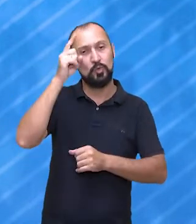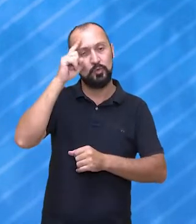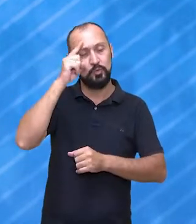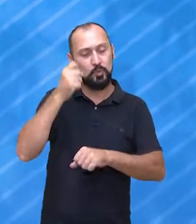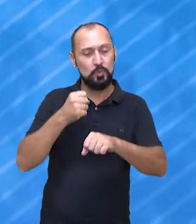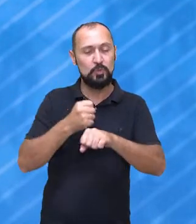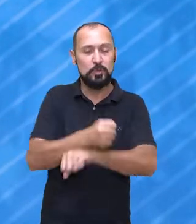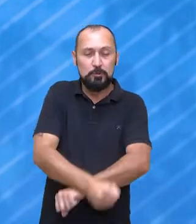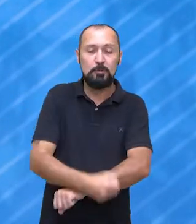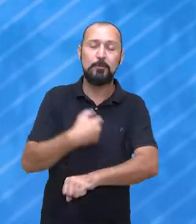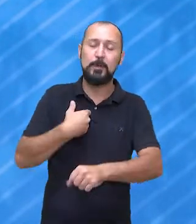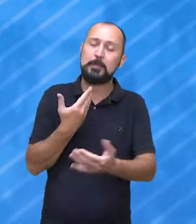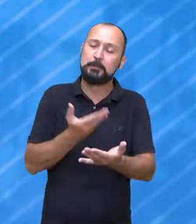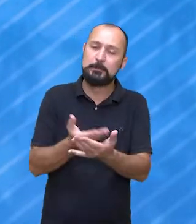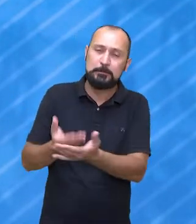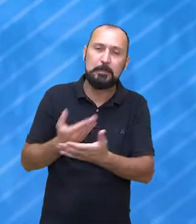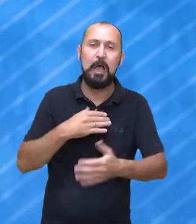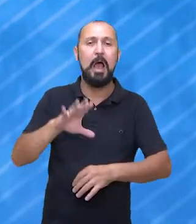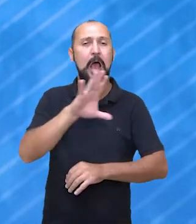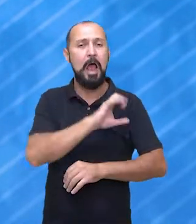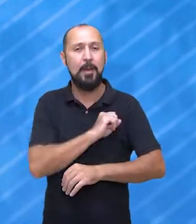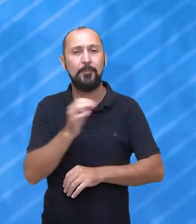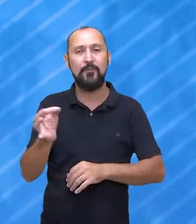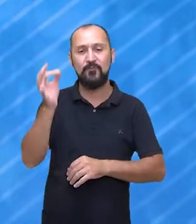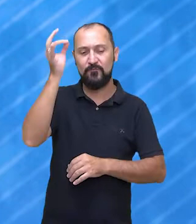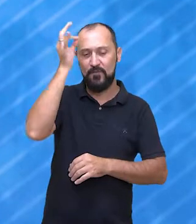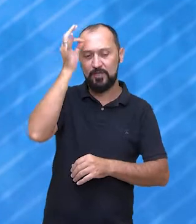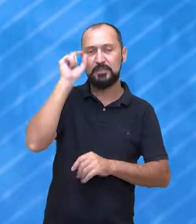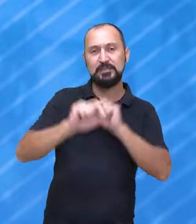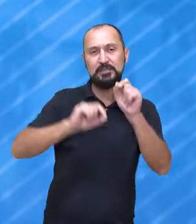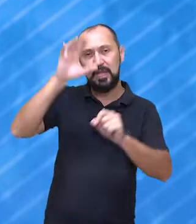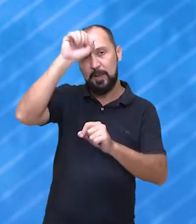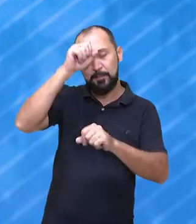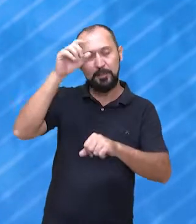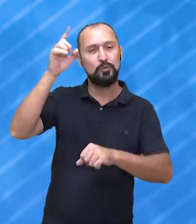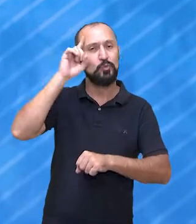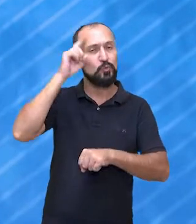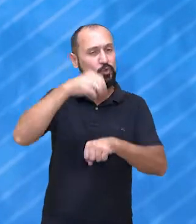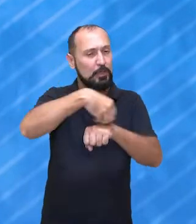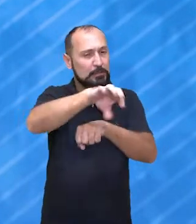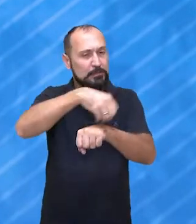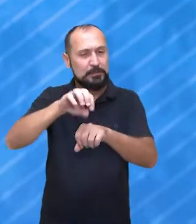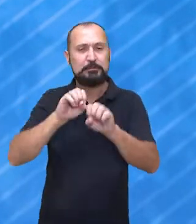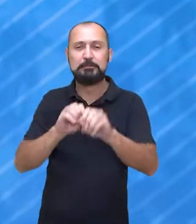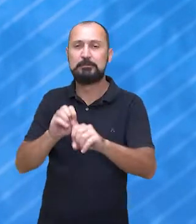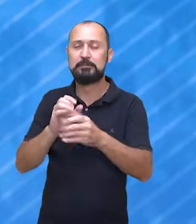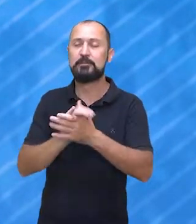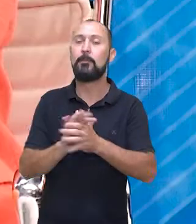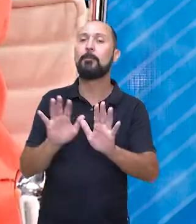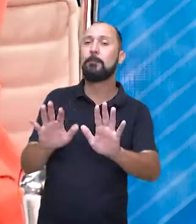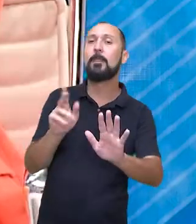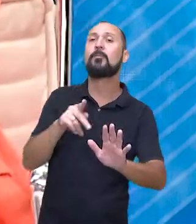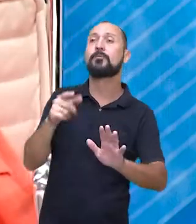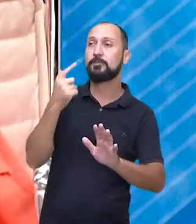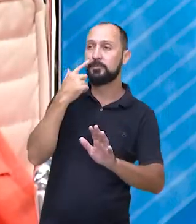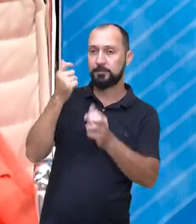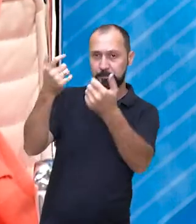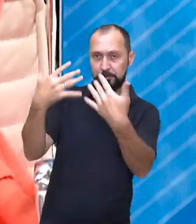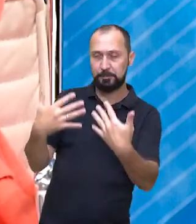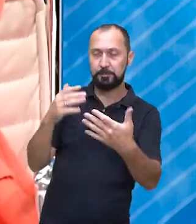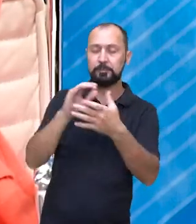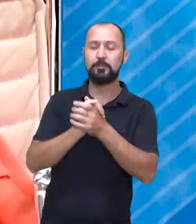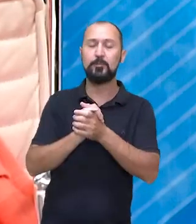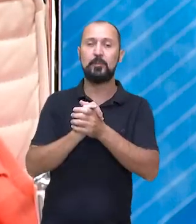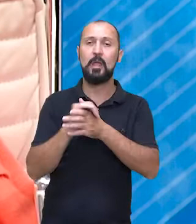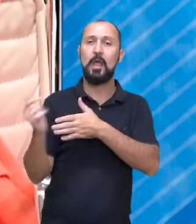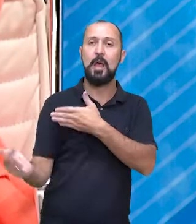todos os dias então realmente é um amor é uma vocação E ali a gente aprende e ensina todos os dias e professora na verdade